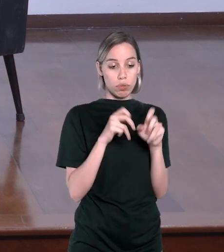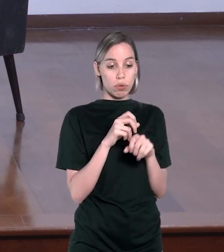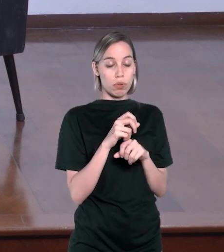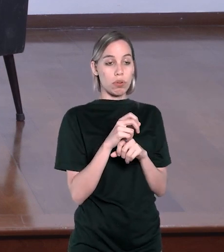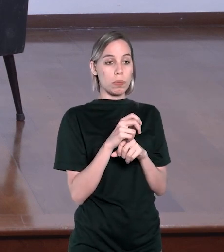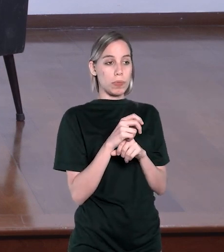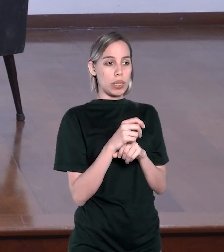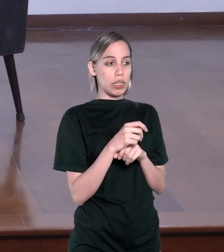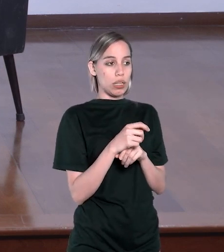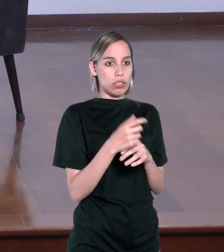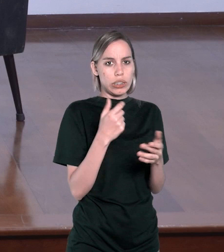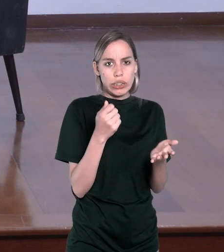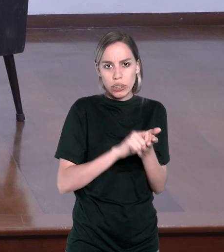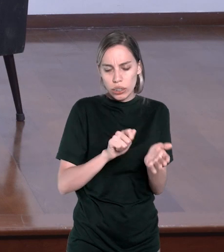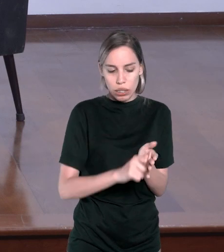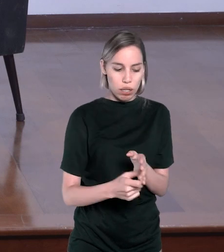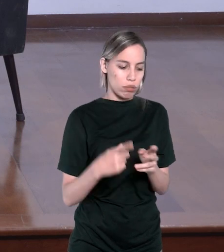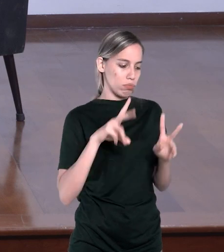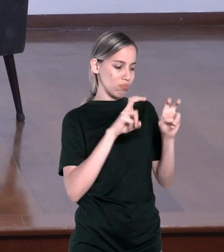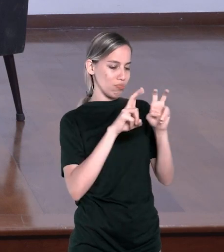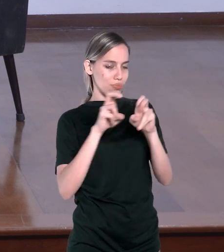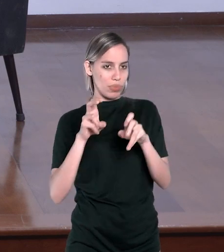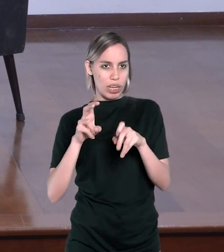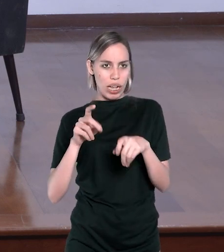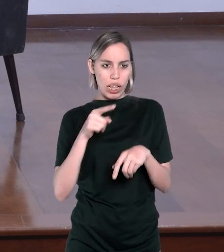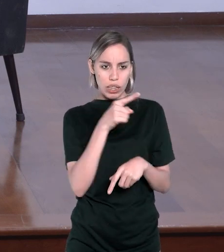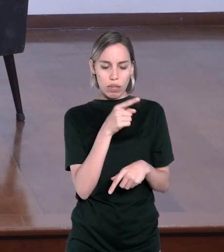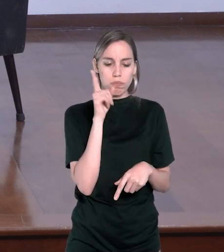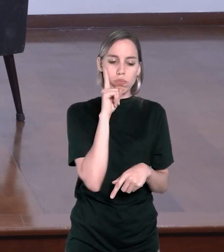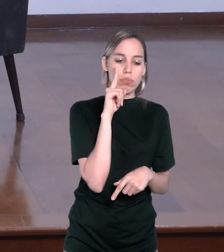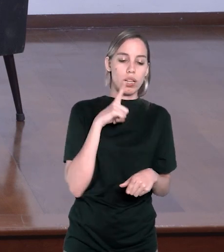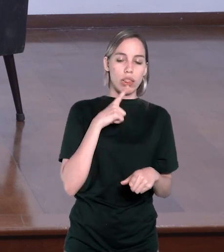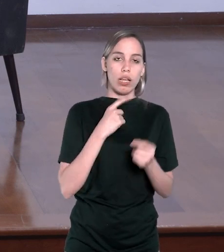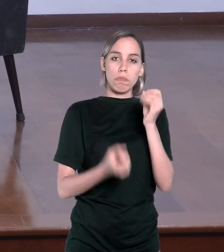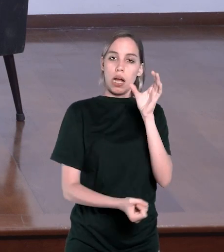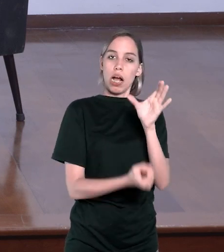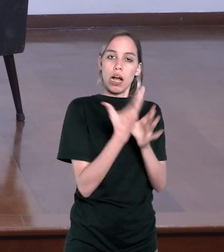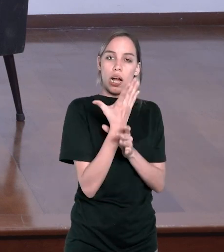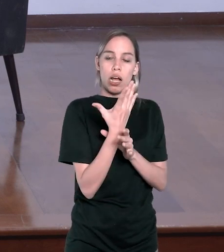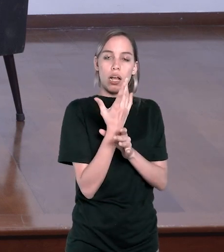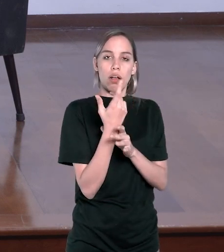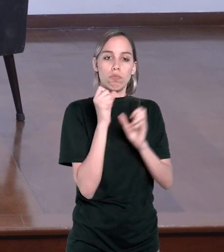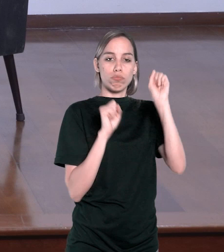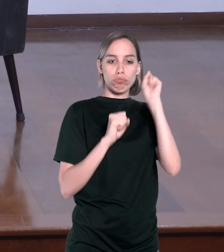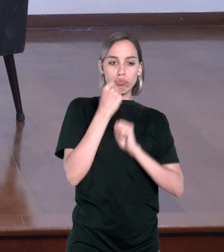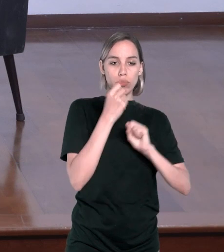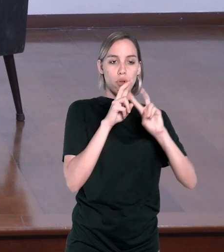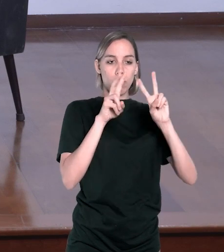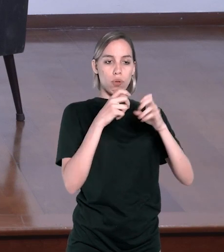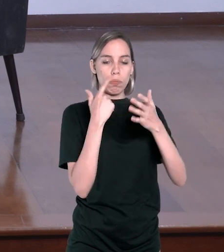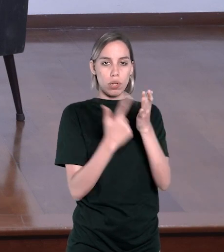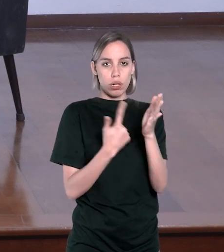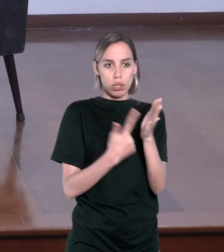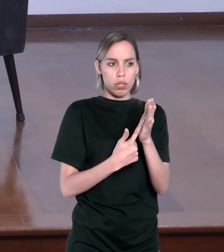A diferença é que os Estados Unidos têm uma indústria do livro, existe uma indústria editorial que